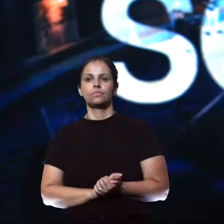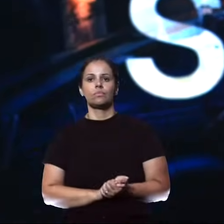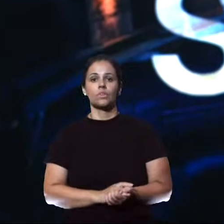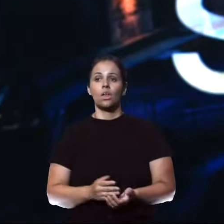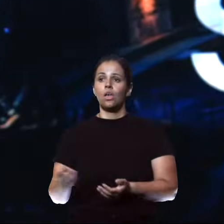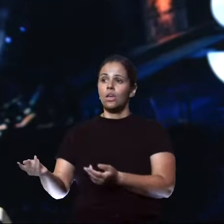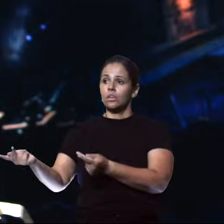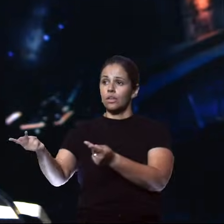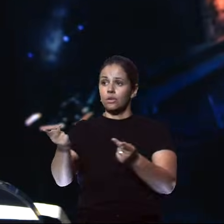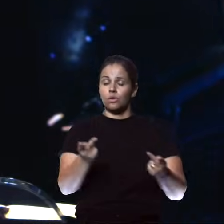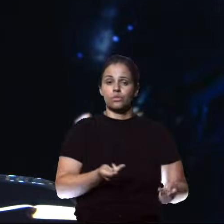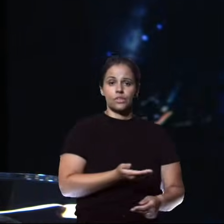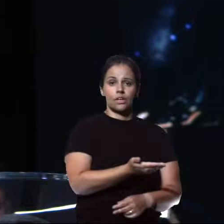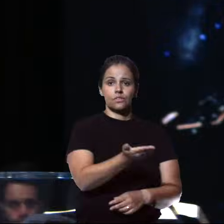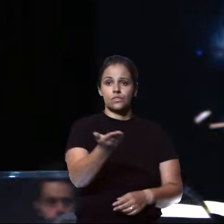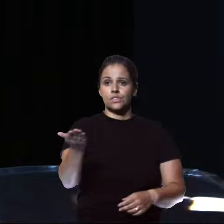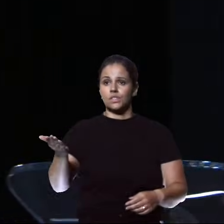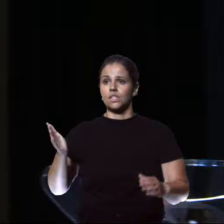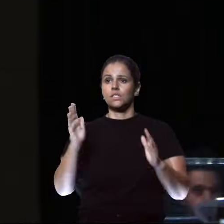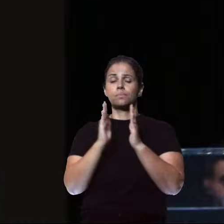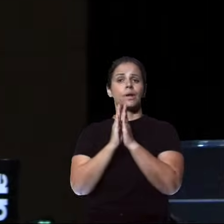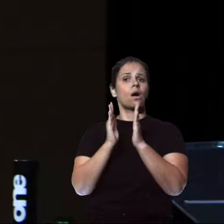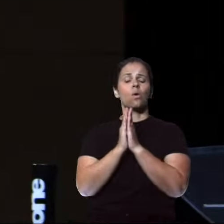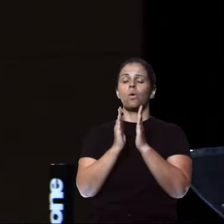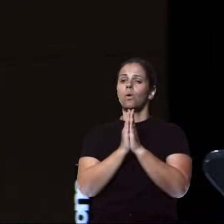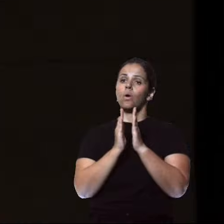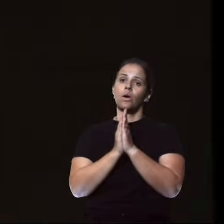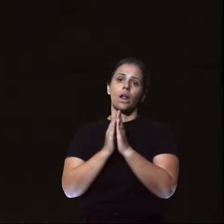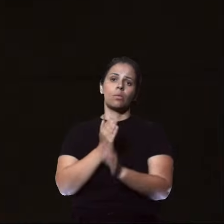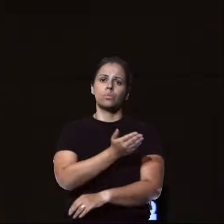Quero convidar os meus irmãos para cá, para a gente poder orar por você.